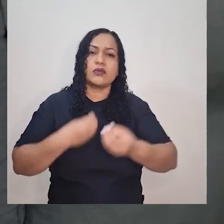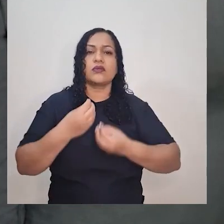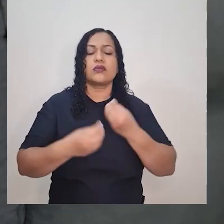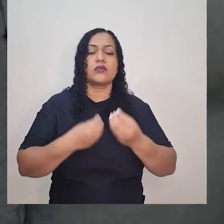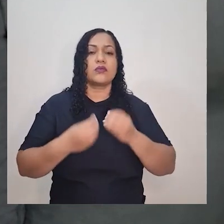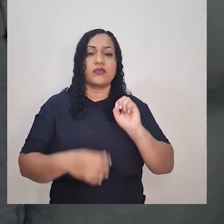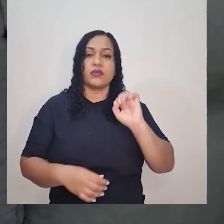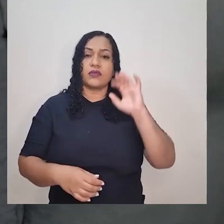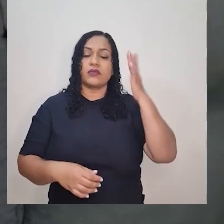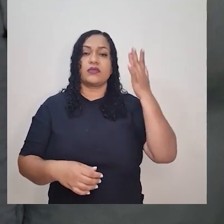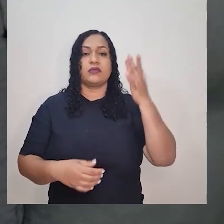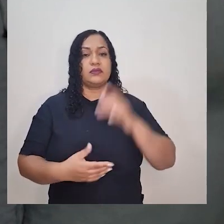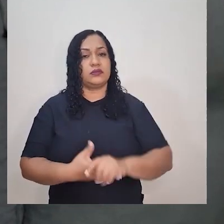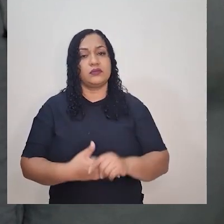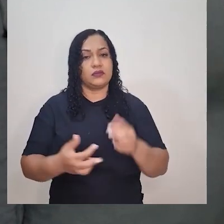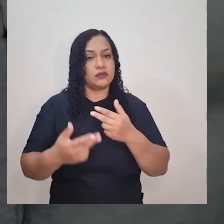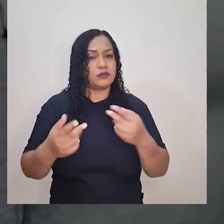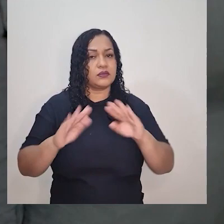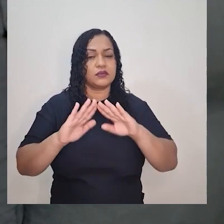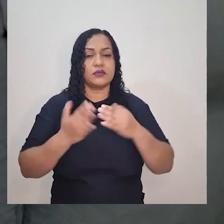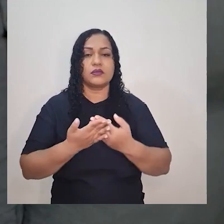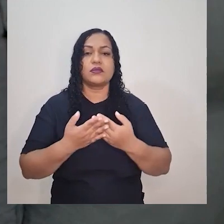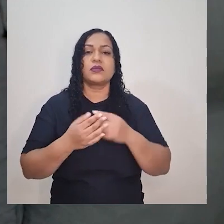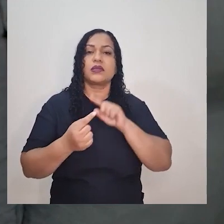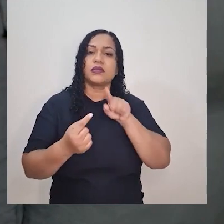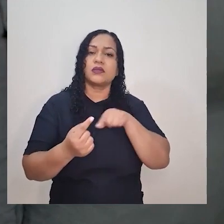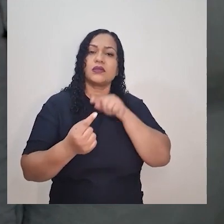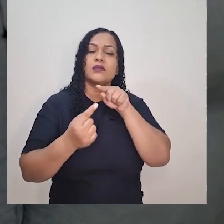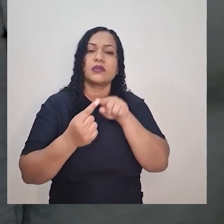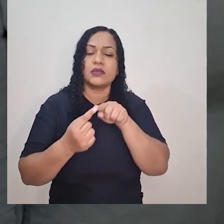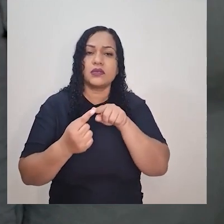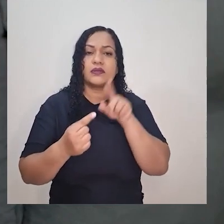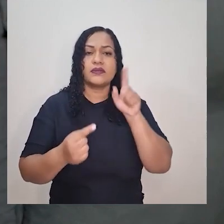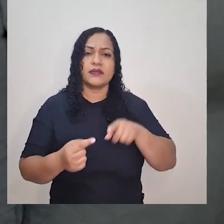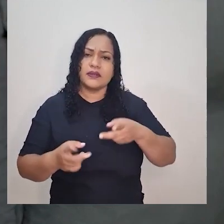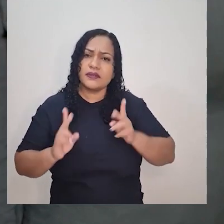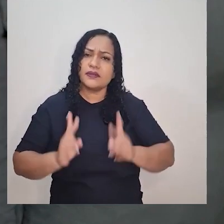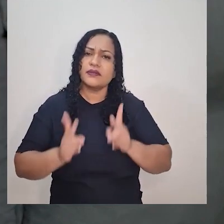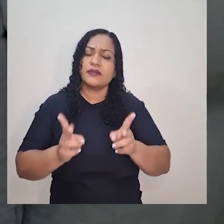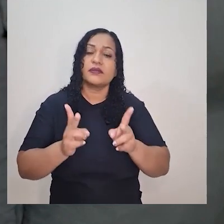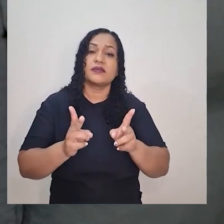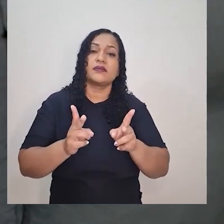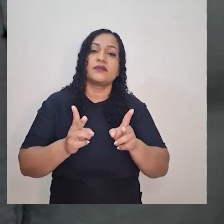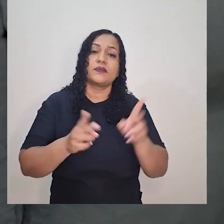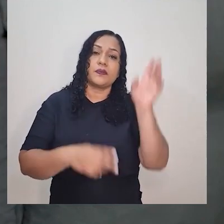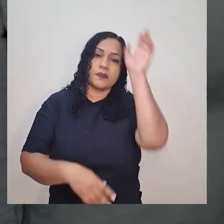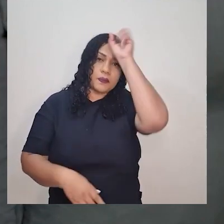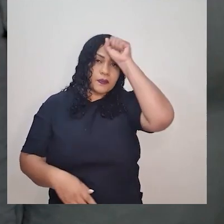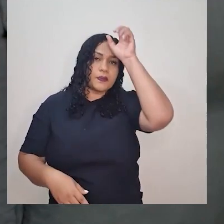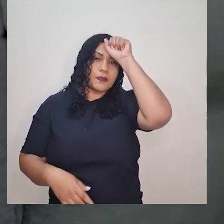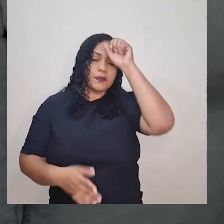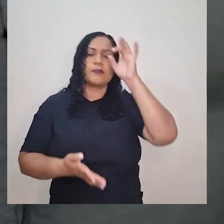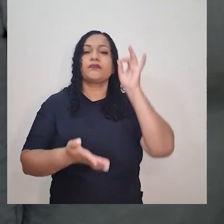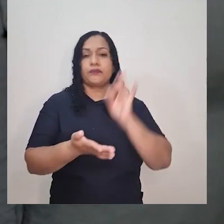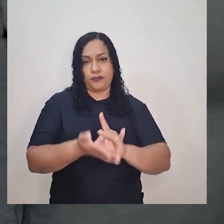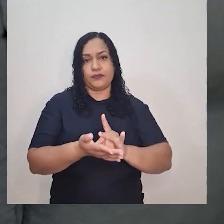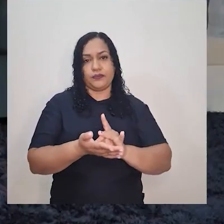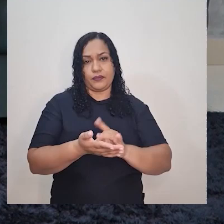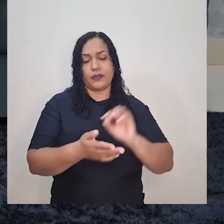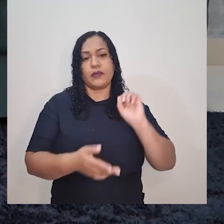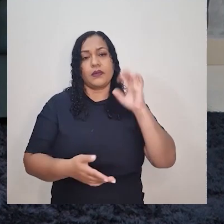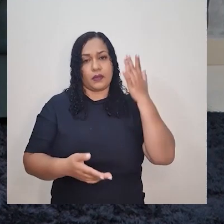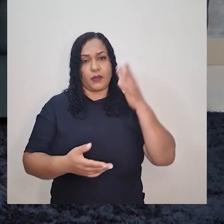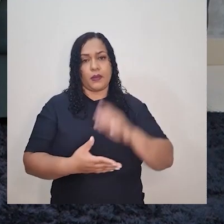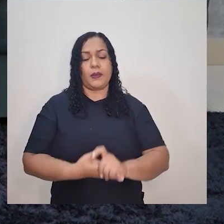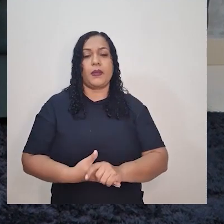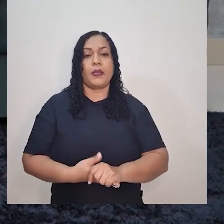aspecto pedagógico, para que a finalidade que nós queremos, que é sempre a aprendizagem, de fato aconteça.